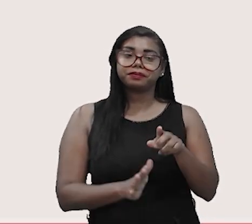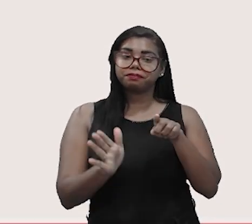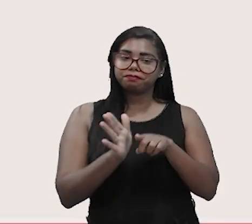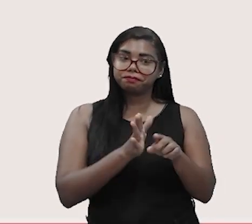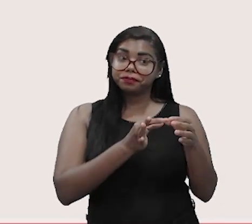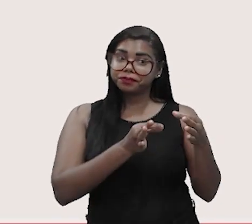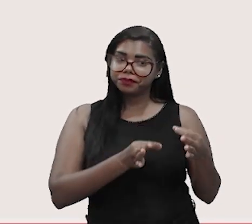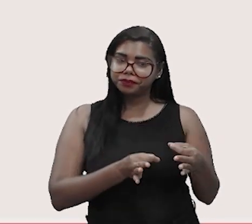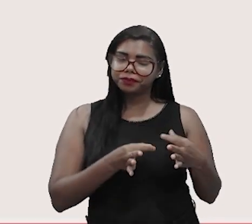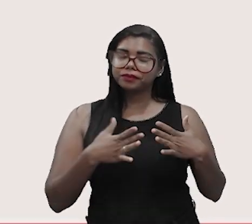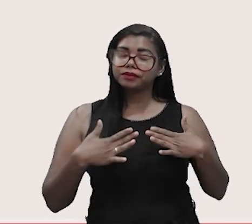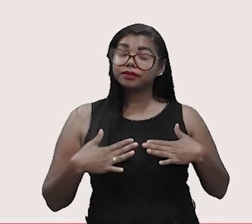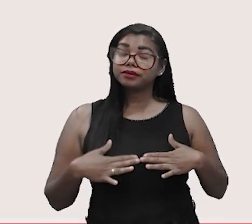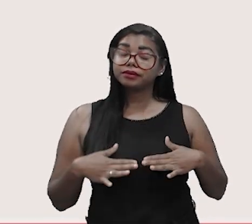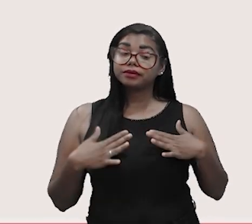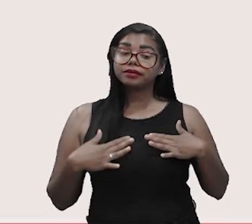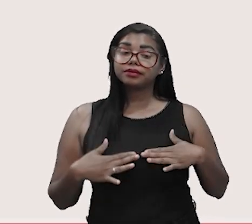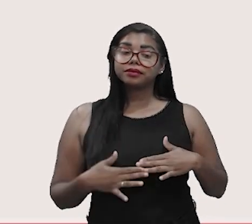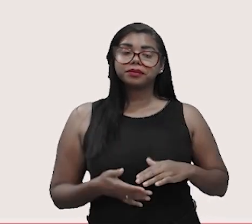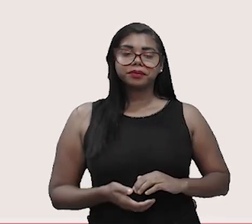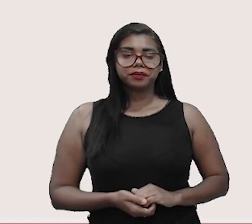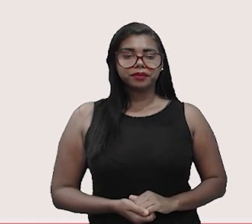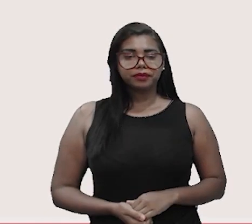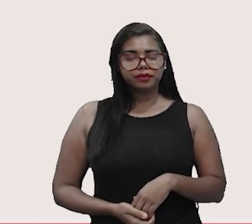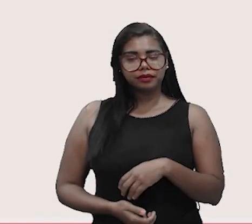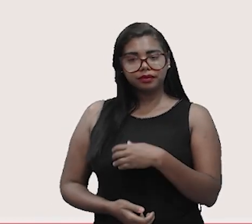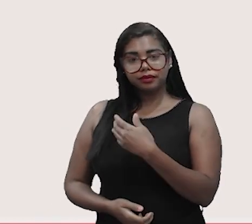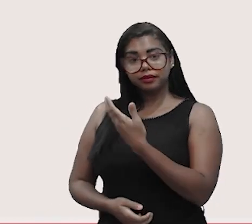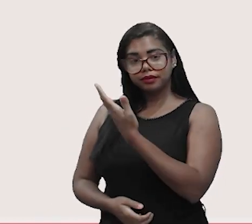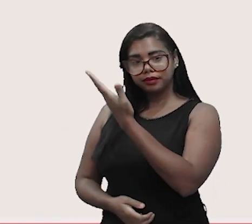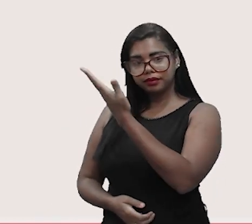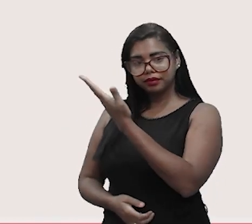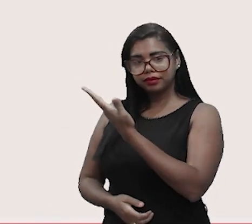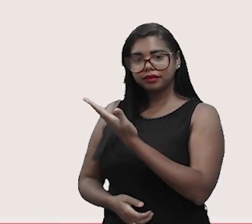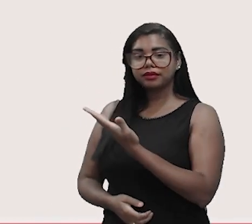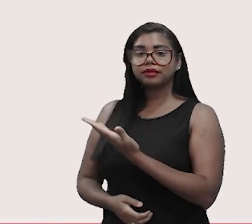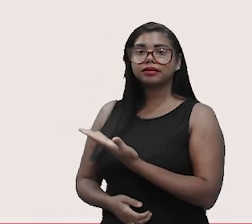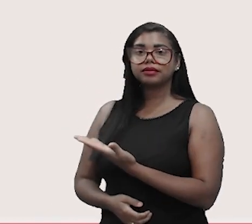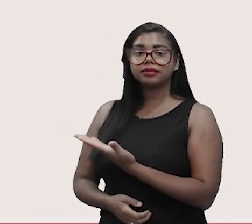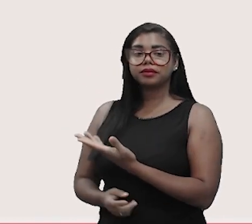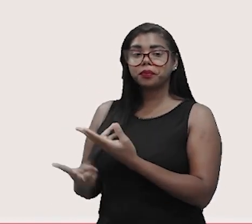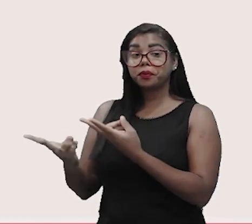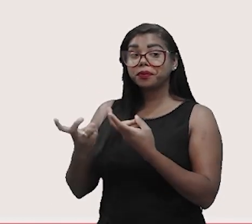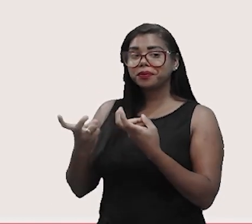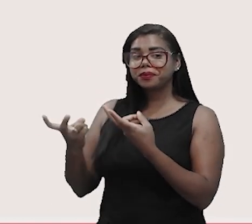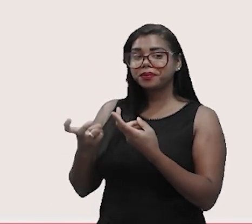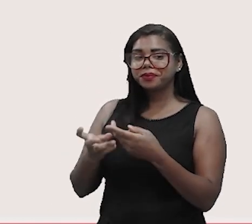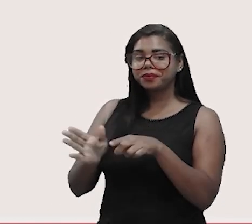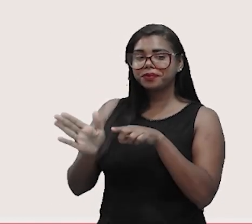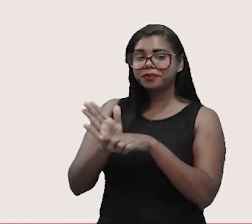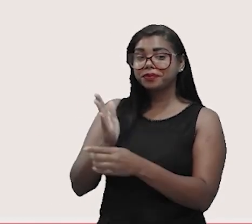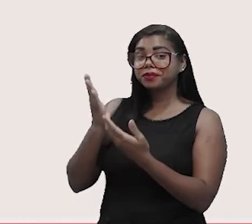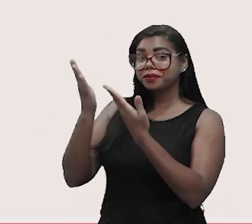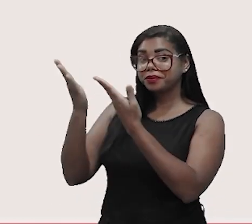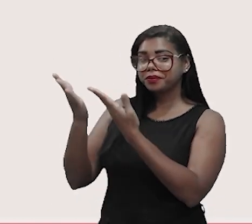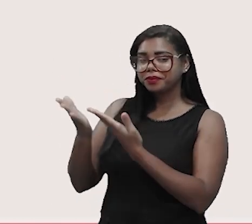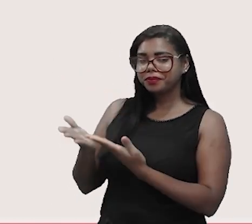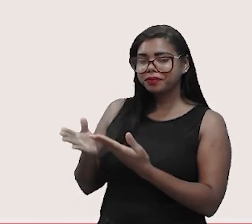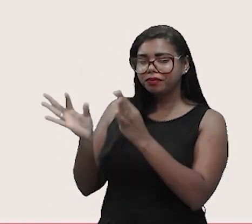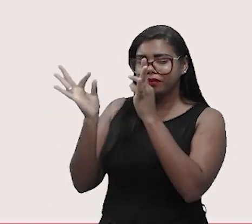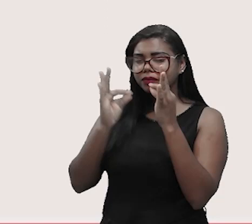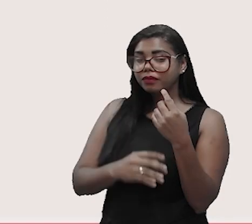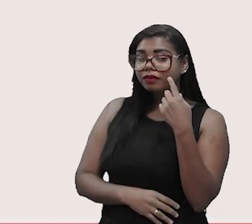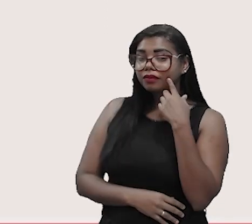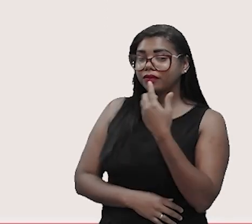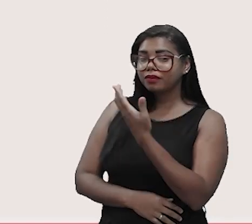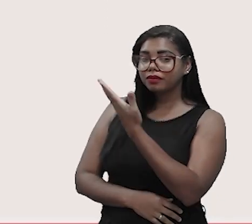tranquilidade. Essa questão aí, não é? Você percebe que, como eu falei, a gente vai olhar logo o comando da questão. Passa lá, Robertão, o